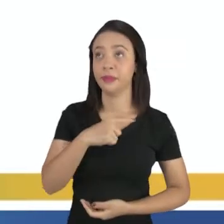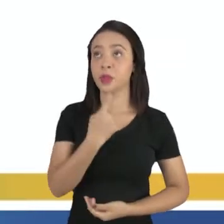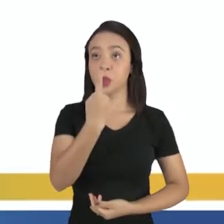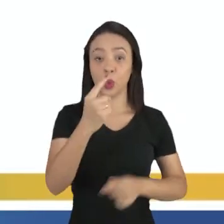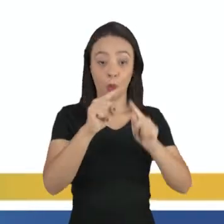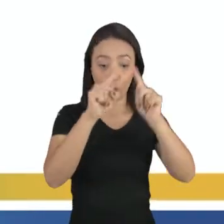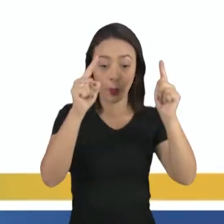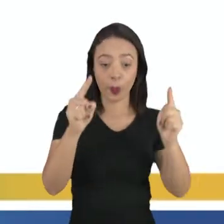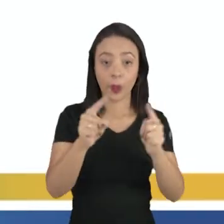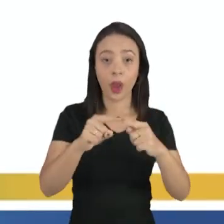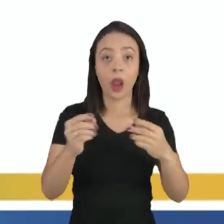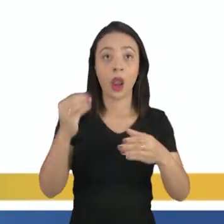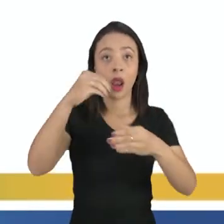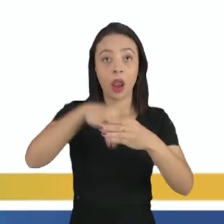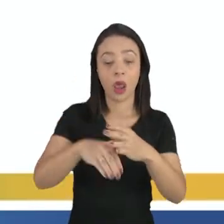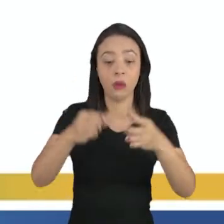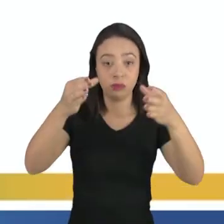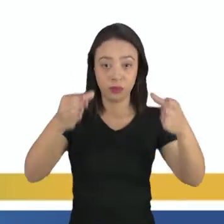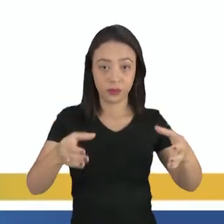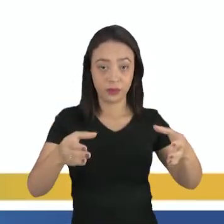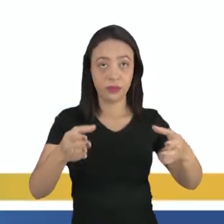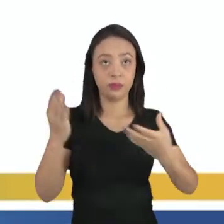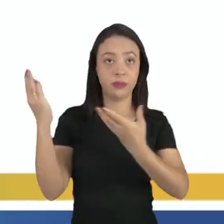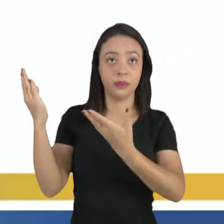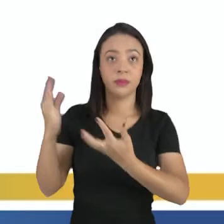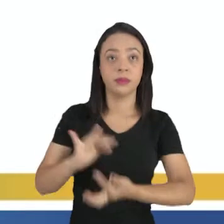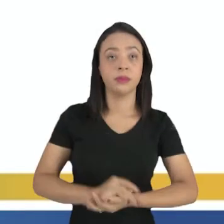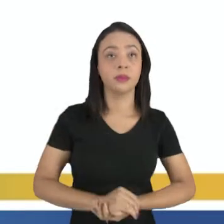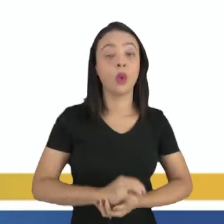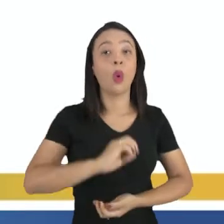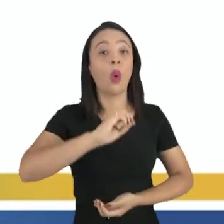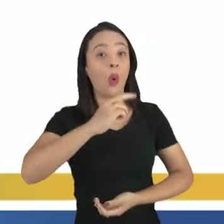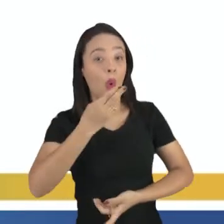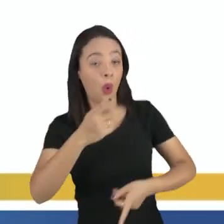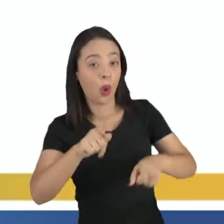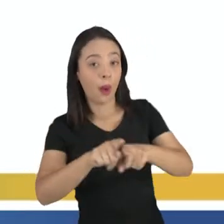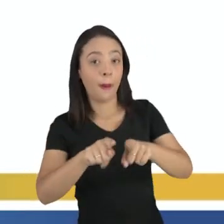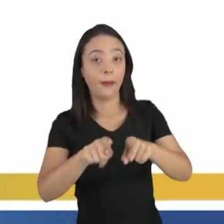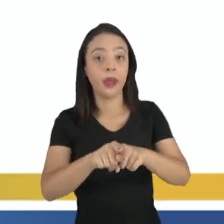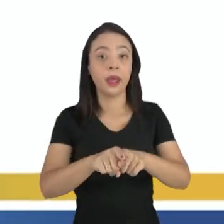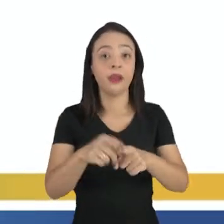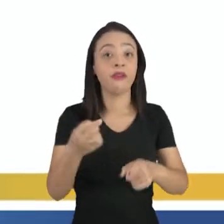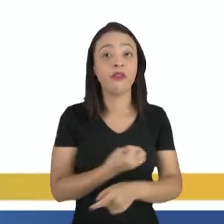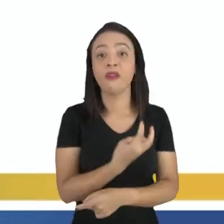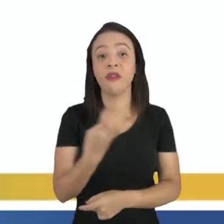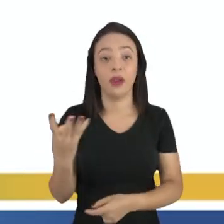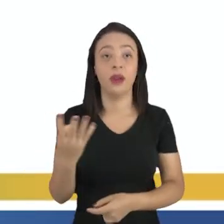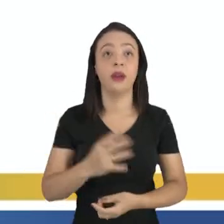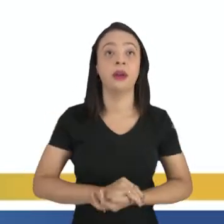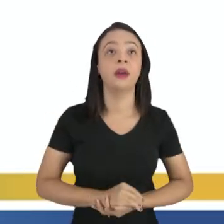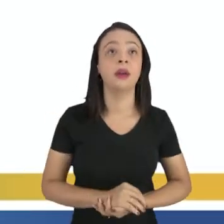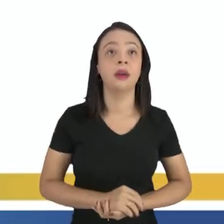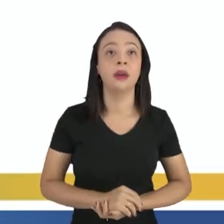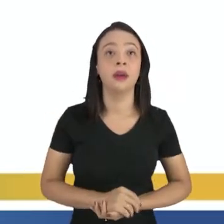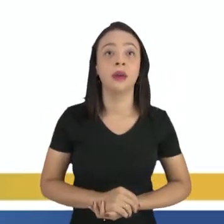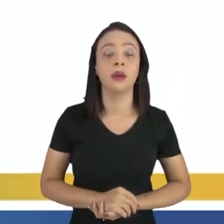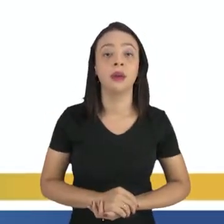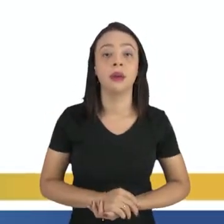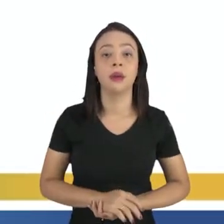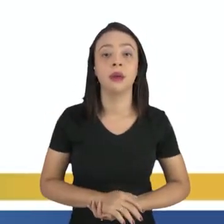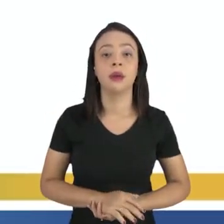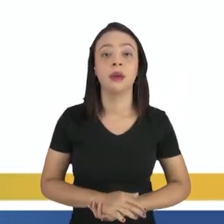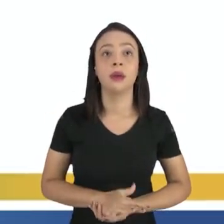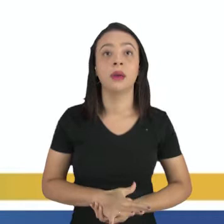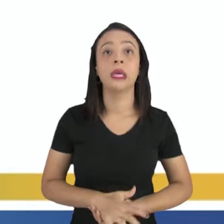no cesto. Ou na cesta, né? Ou no plural. There are 3 pears in the